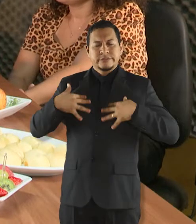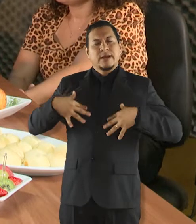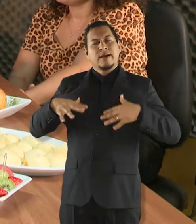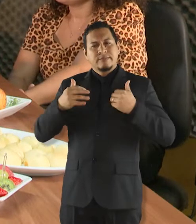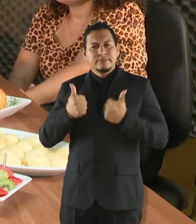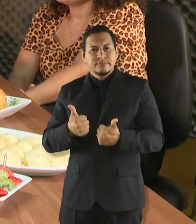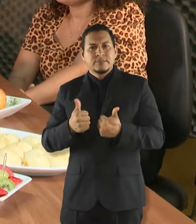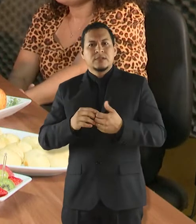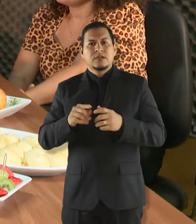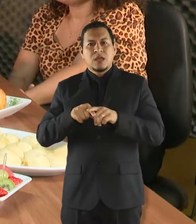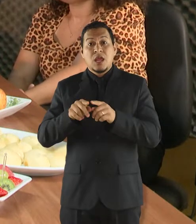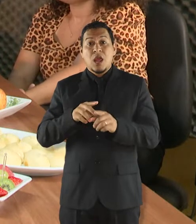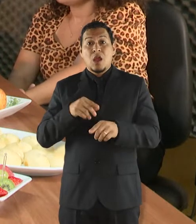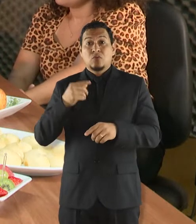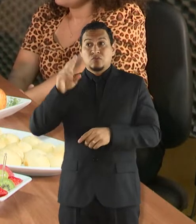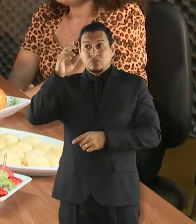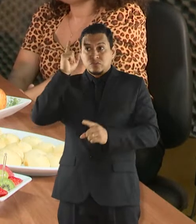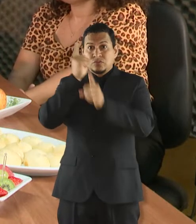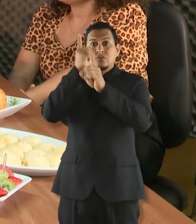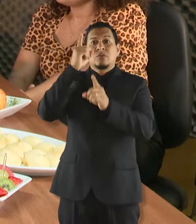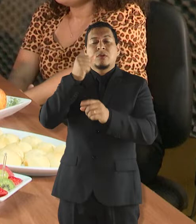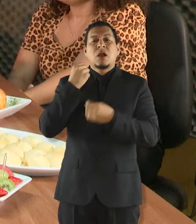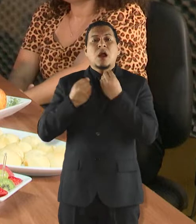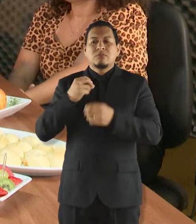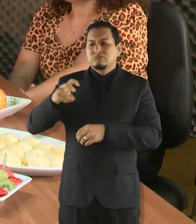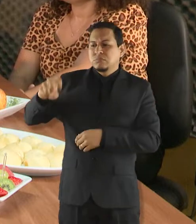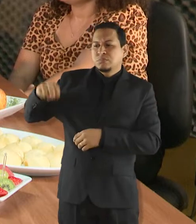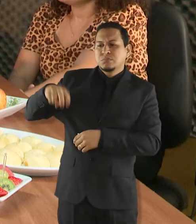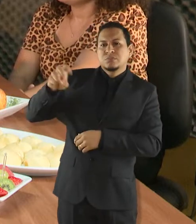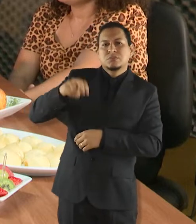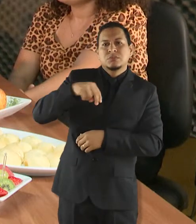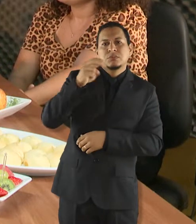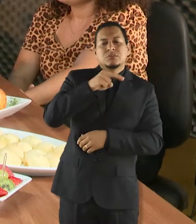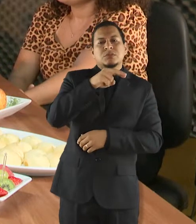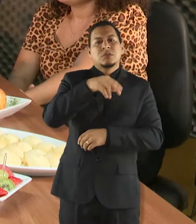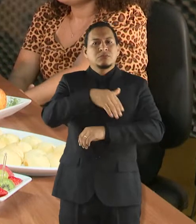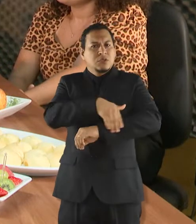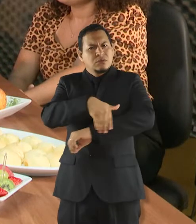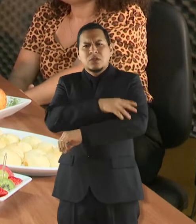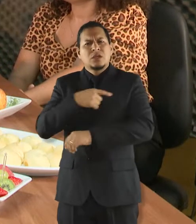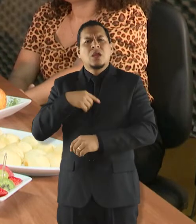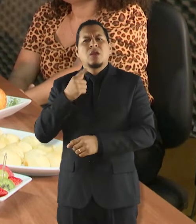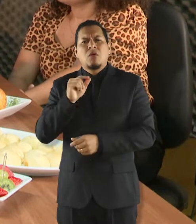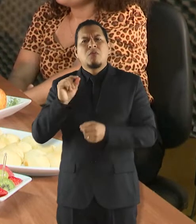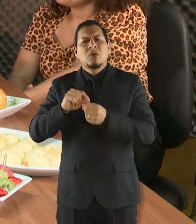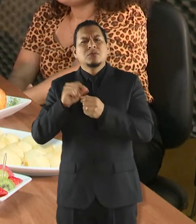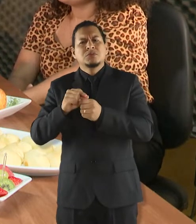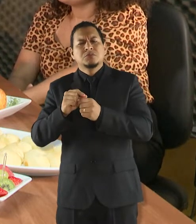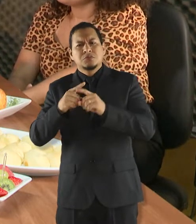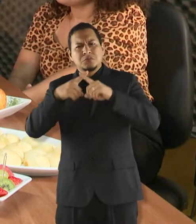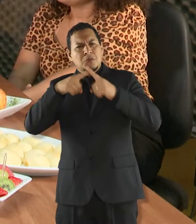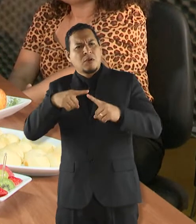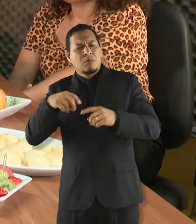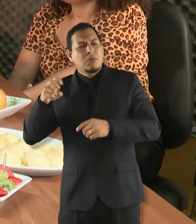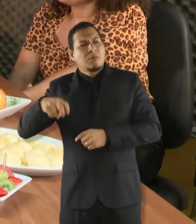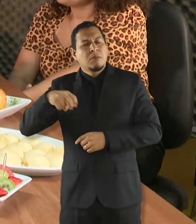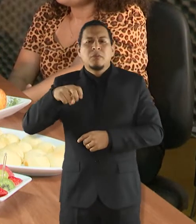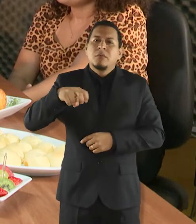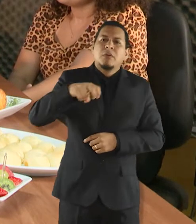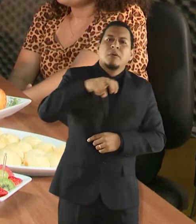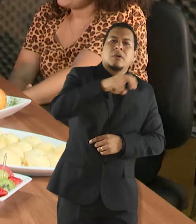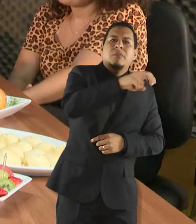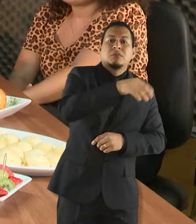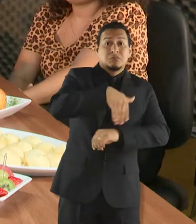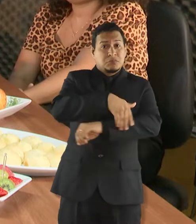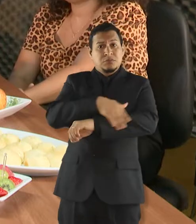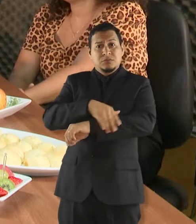10 anos eu descobri a corrida de rua na minha vida. Então, tem mais de 10 anos que eu me considero uma corredora amadora de